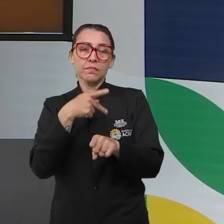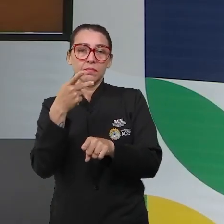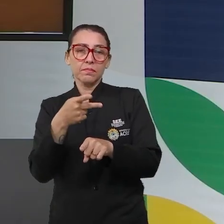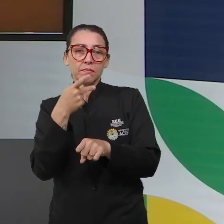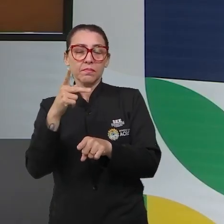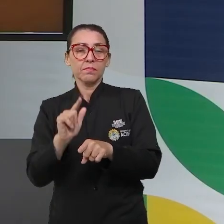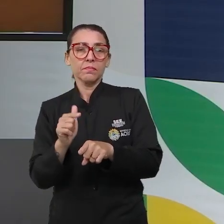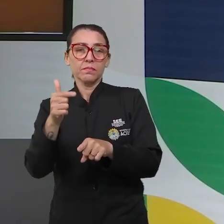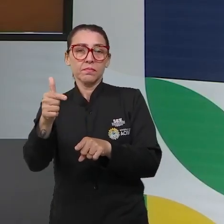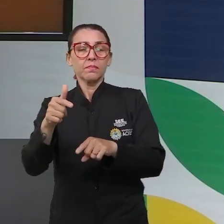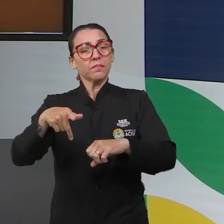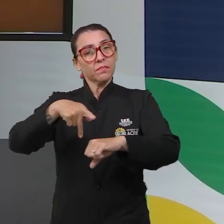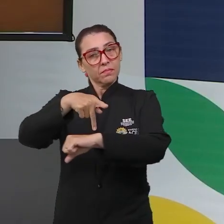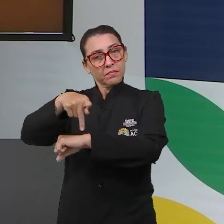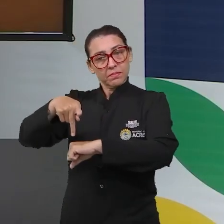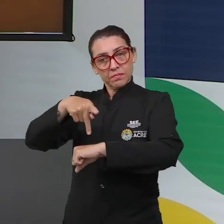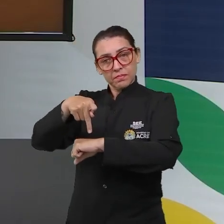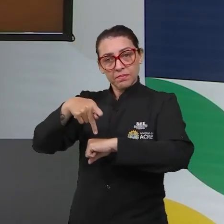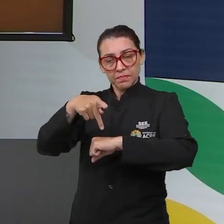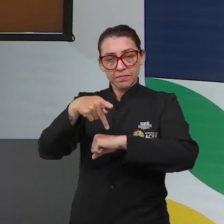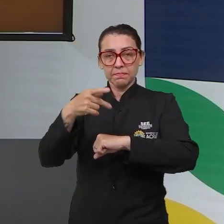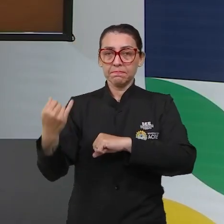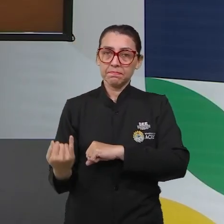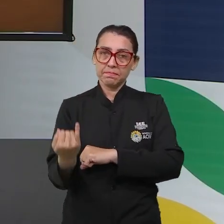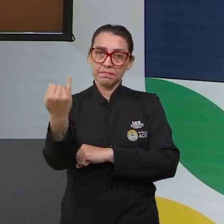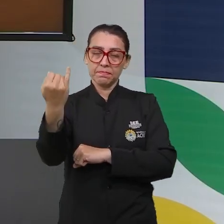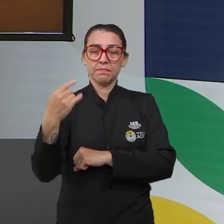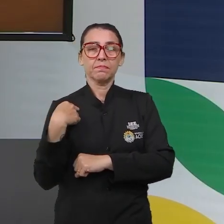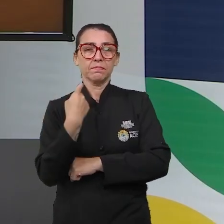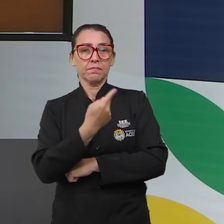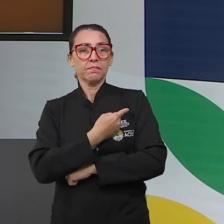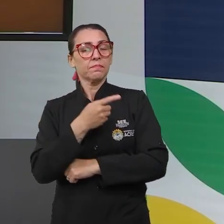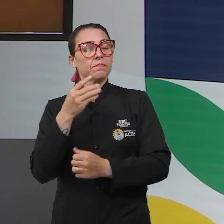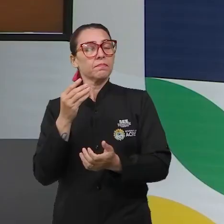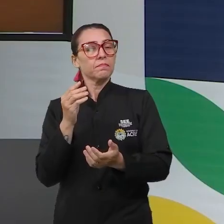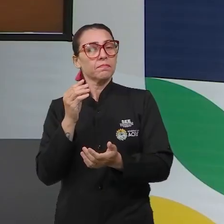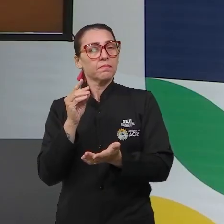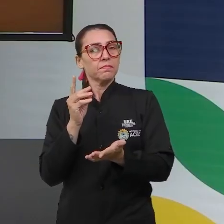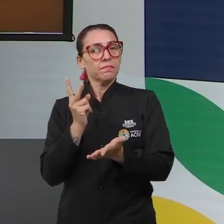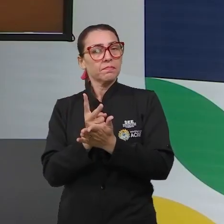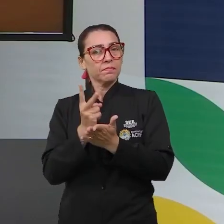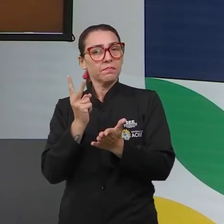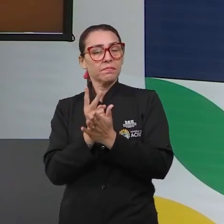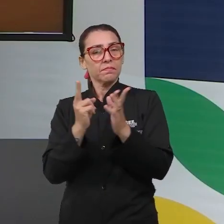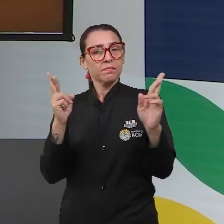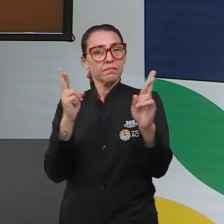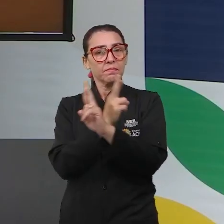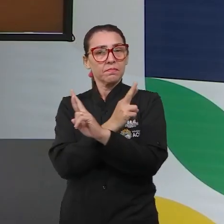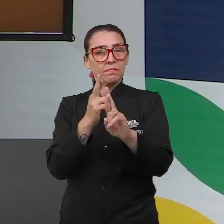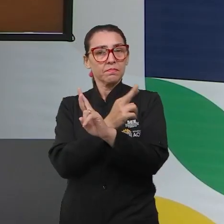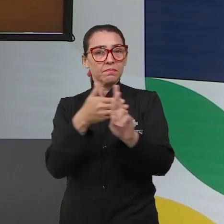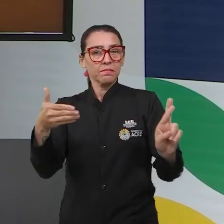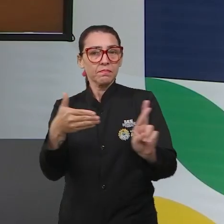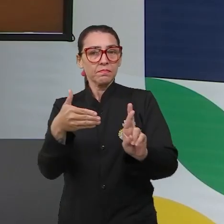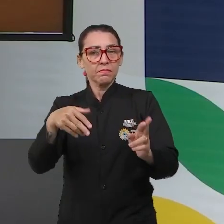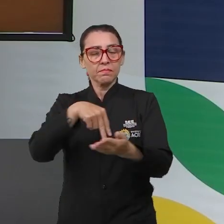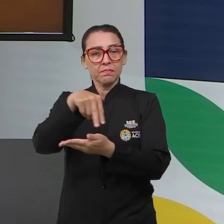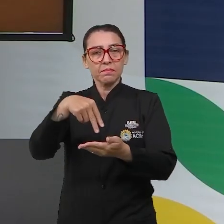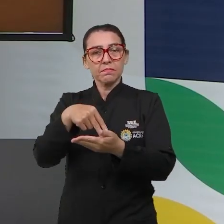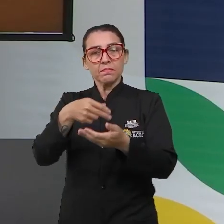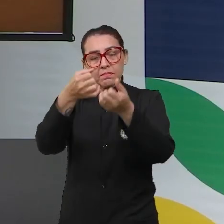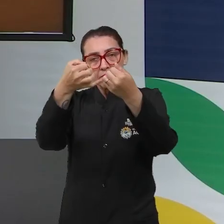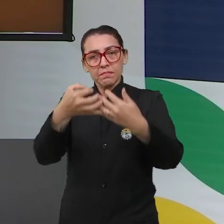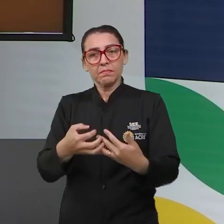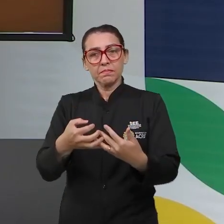de outros países. Então, é importante a gente fazer sempre essa referência, dessa relação da dança contando a